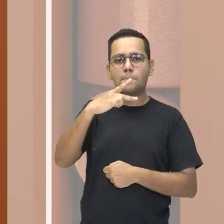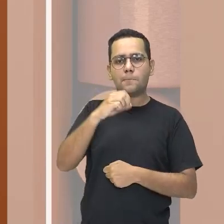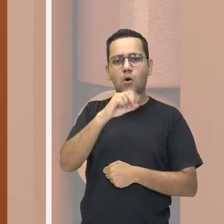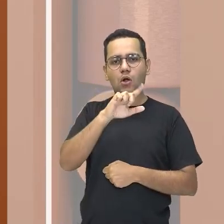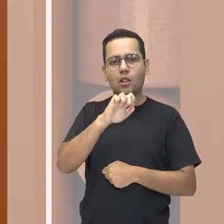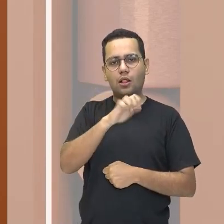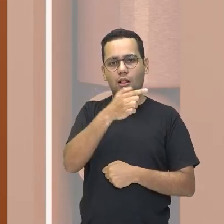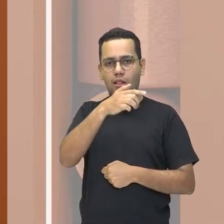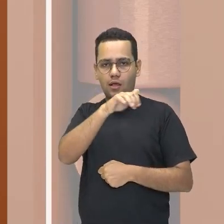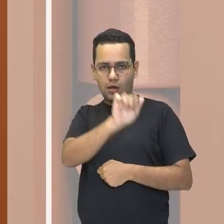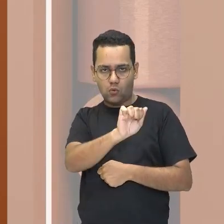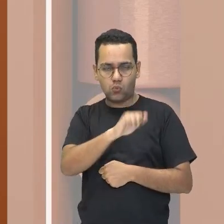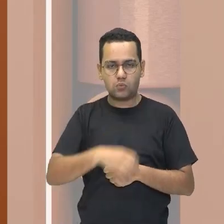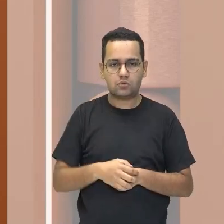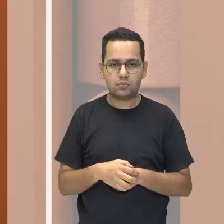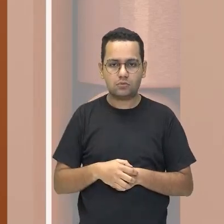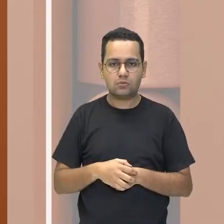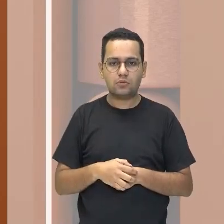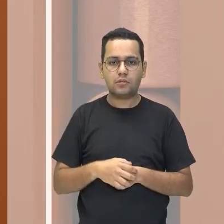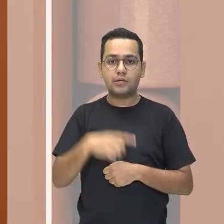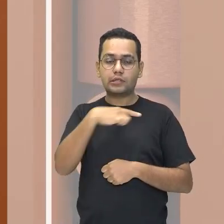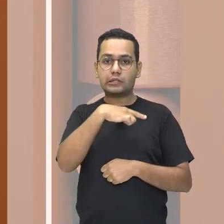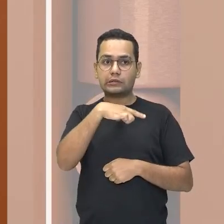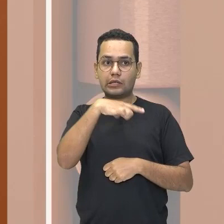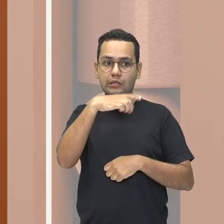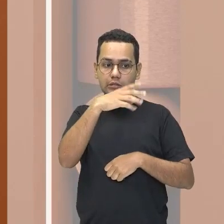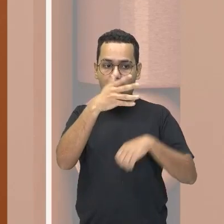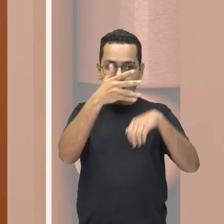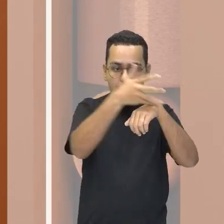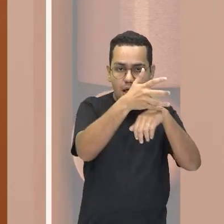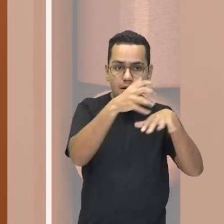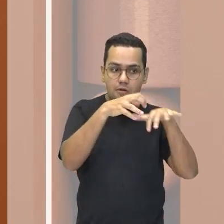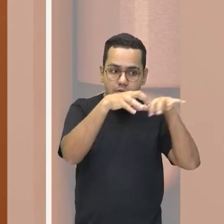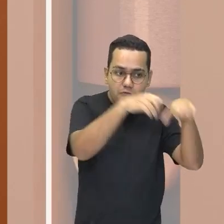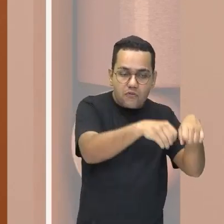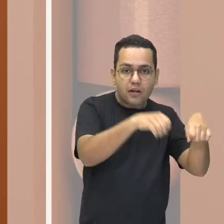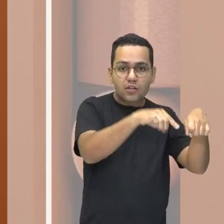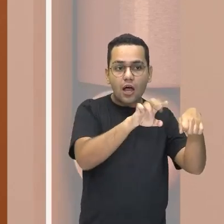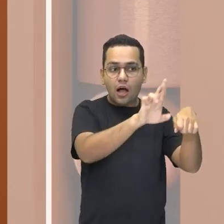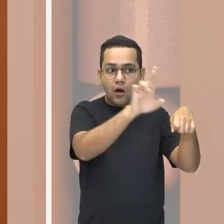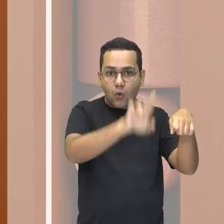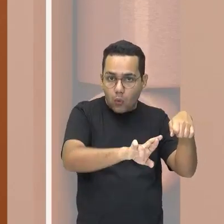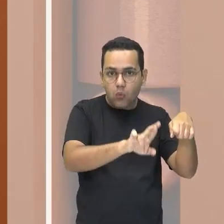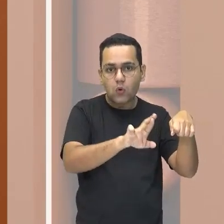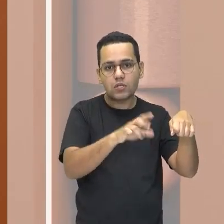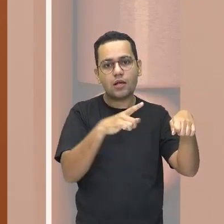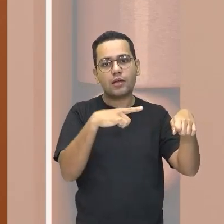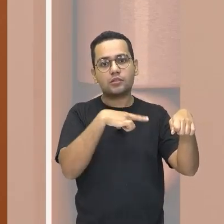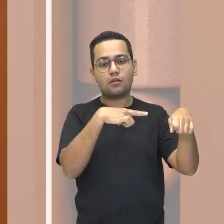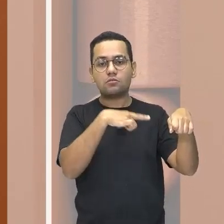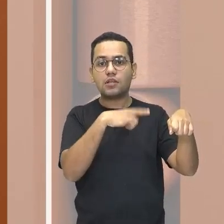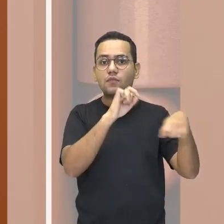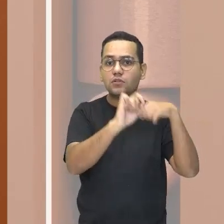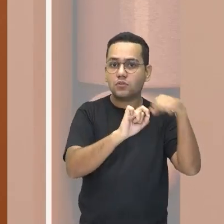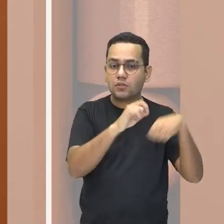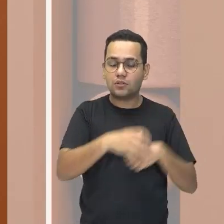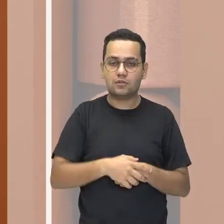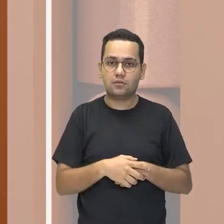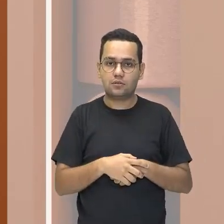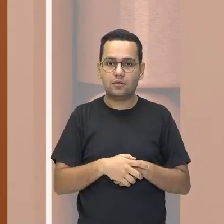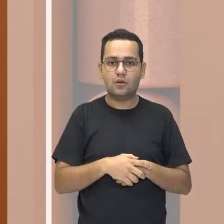nesse momento Napoleão também tentou invadir a Rússia, mas ele foi rechaçado pelo poderoso